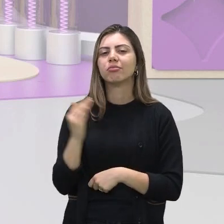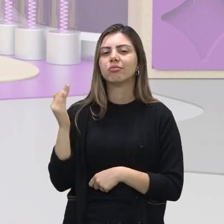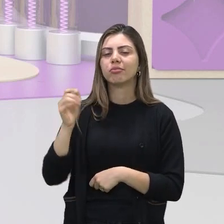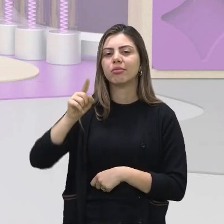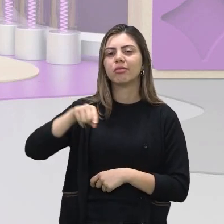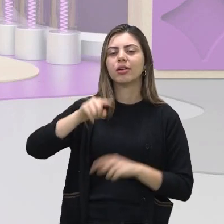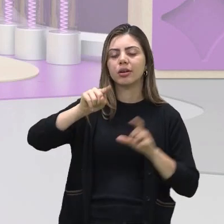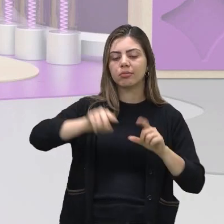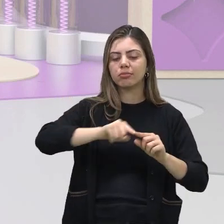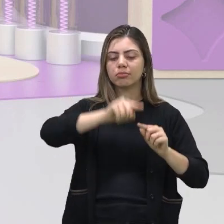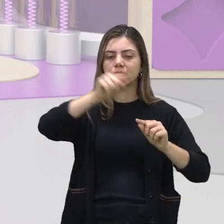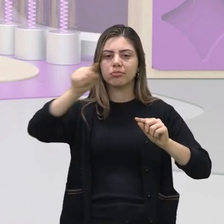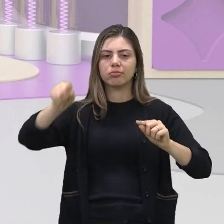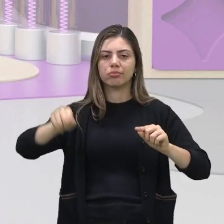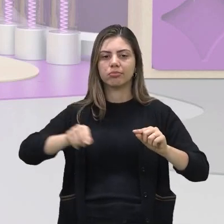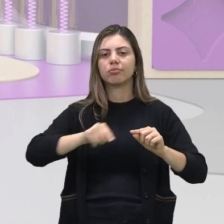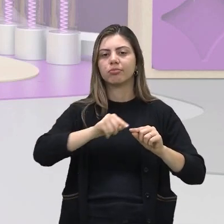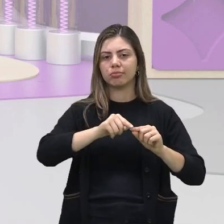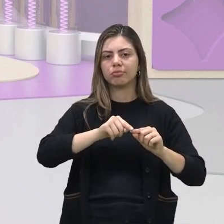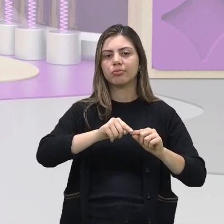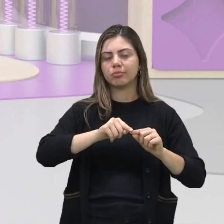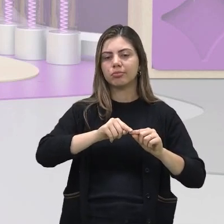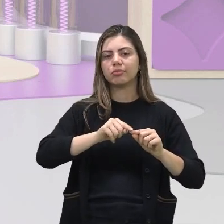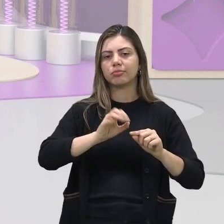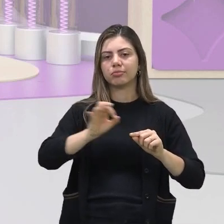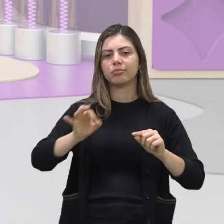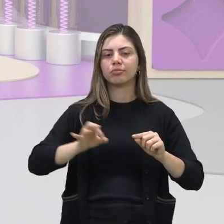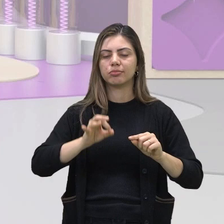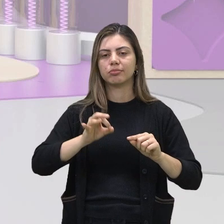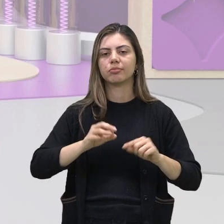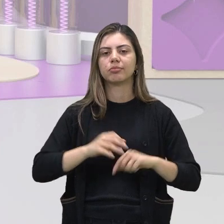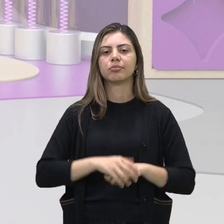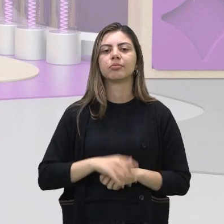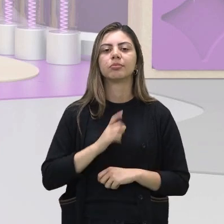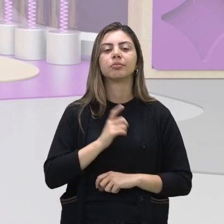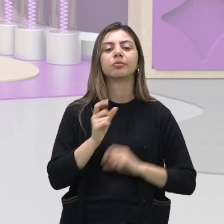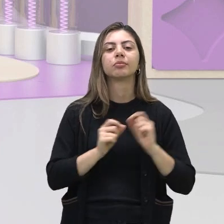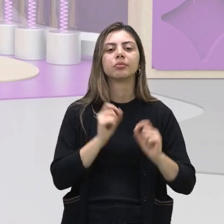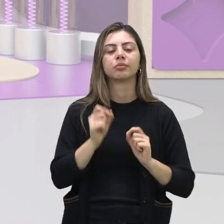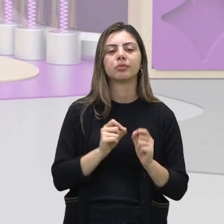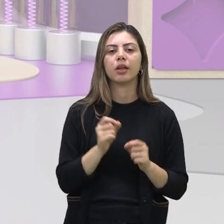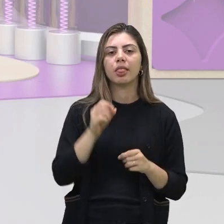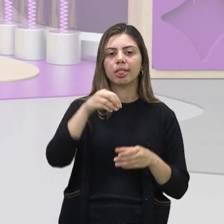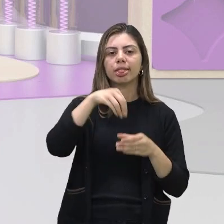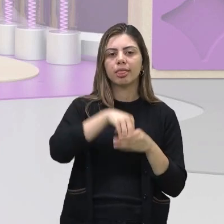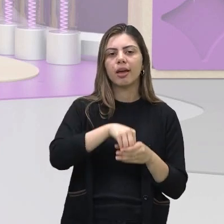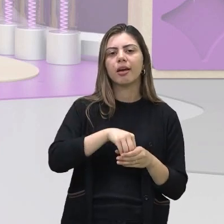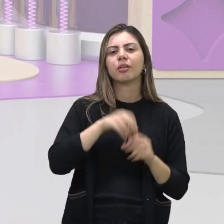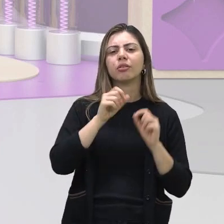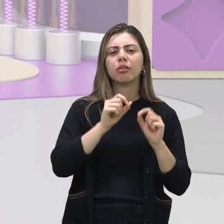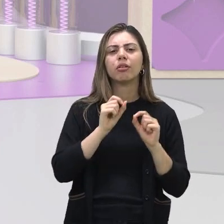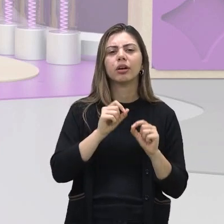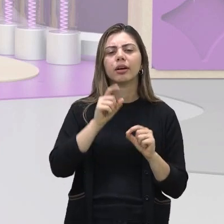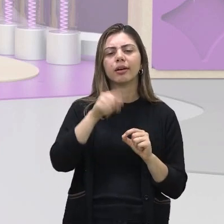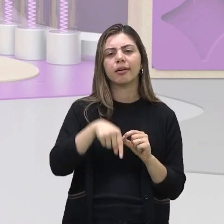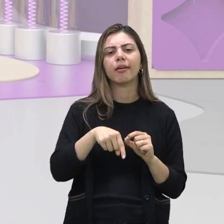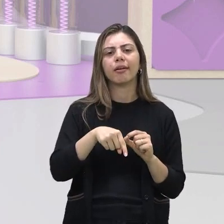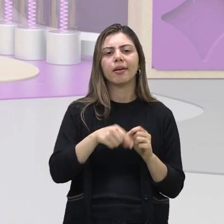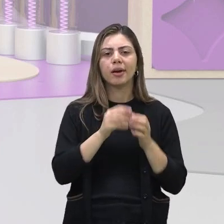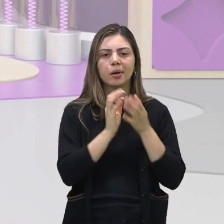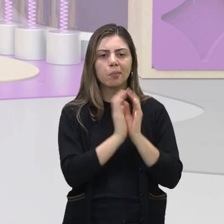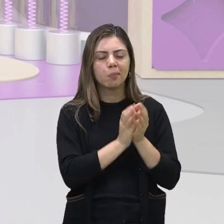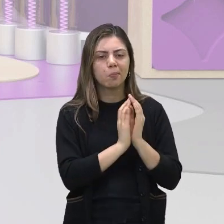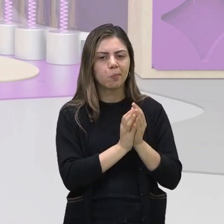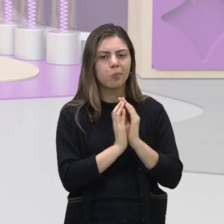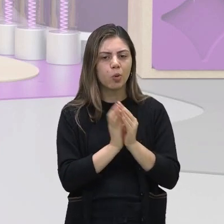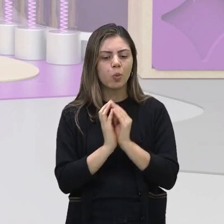círculo, né? Aí, aproximadamente um círculo. Nós temos dentro dele, está escrito, está se